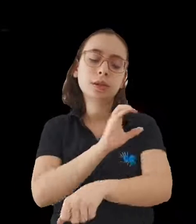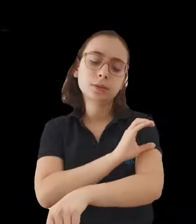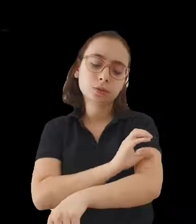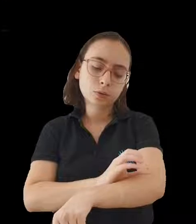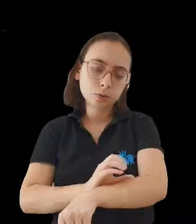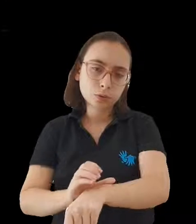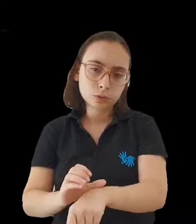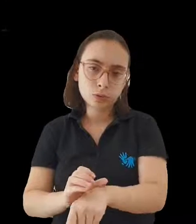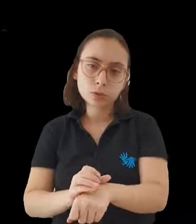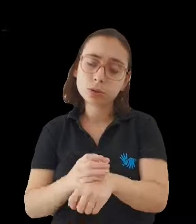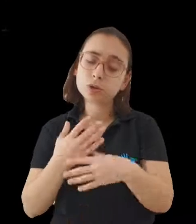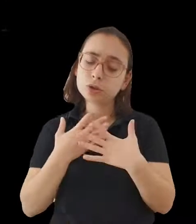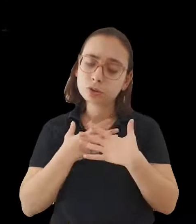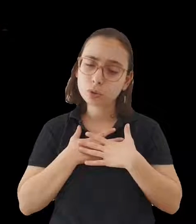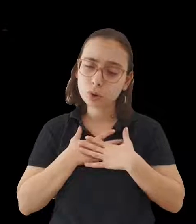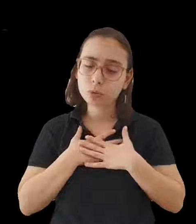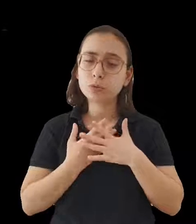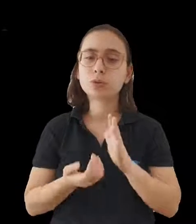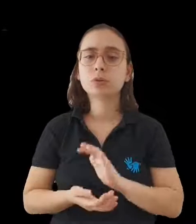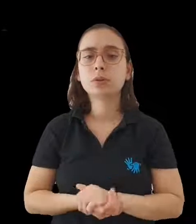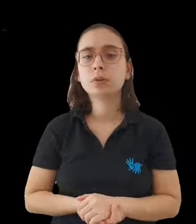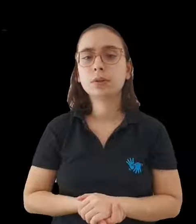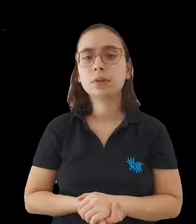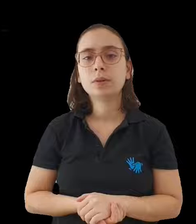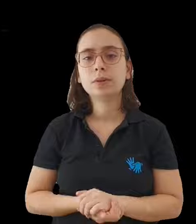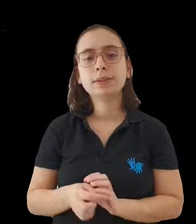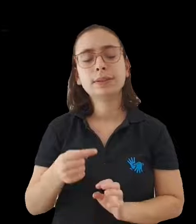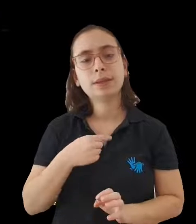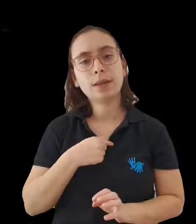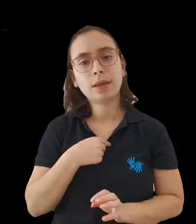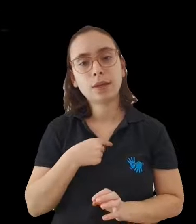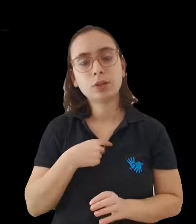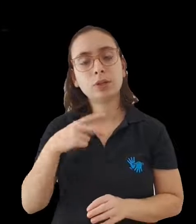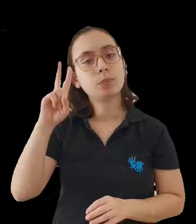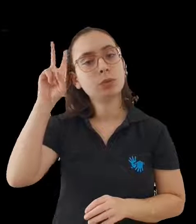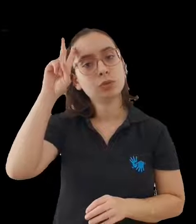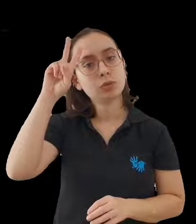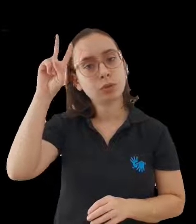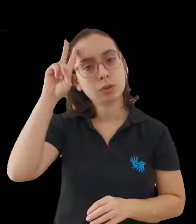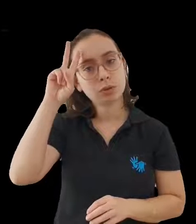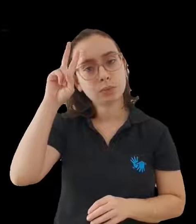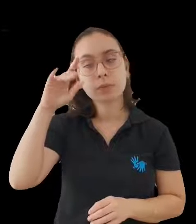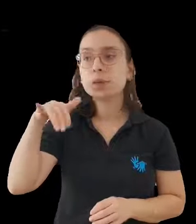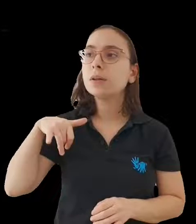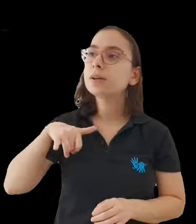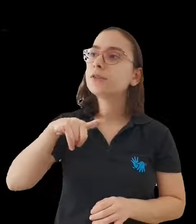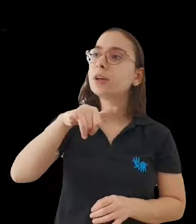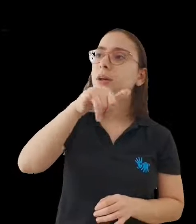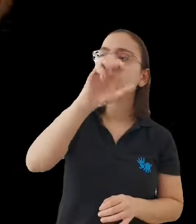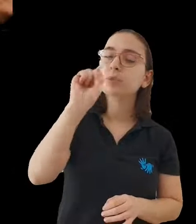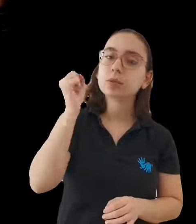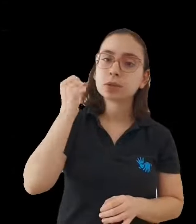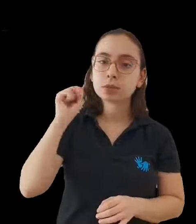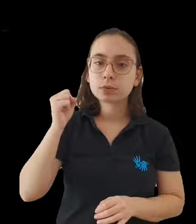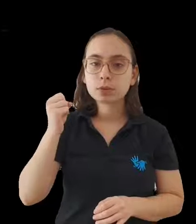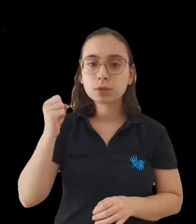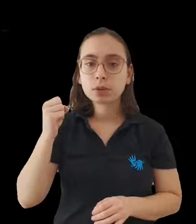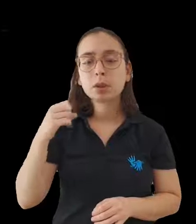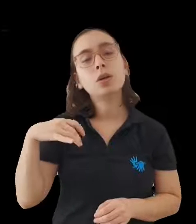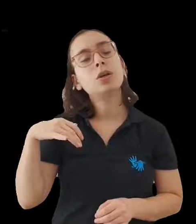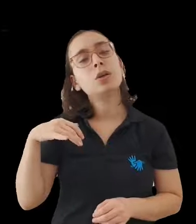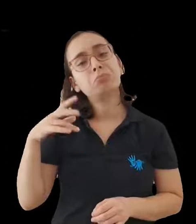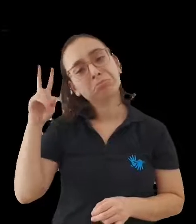nós somos. Então, se eu tenho uma história e viajo para Sergipe, eu levo essa história